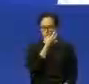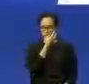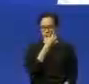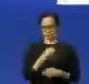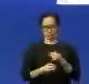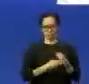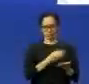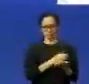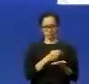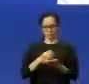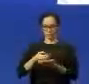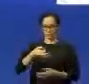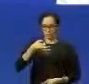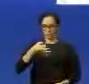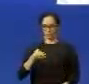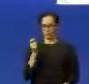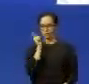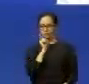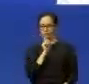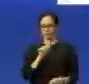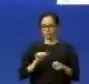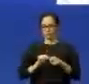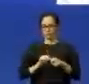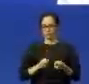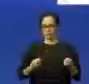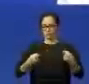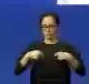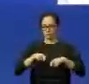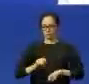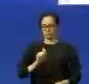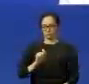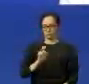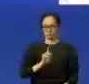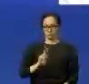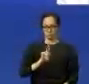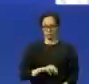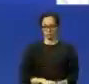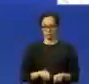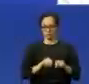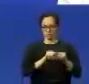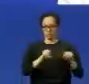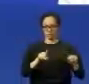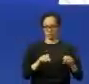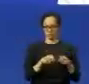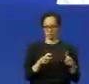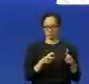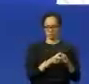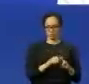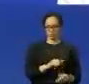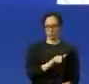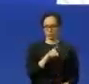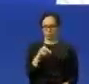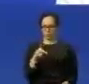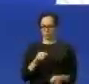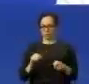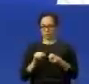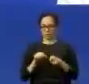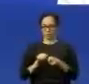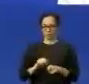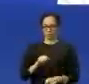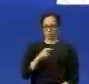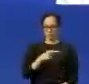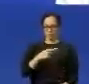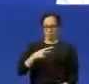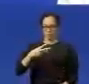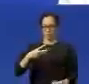essas taças estejam encaixadas dentro de uma bandeja retangular, esse retângulo tem que ter, um lado, o diâmetro do círculo menor, e o outro lado, 3